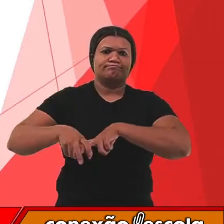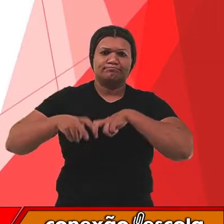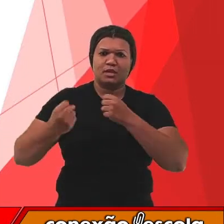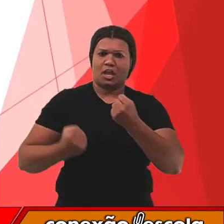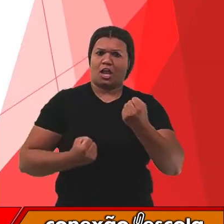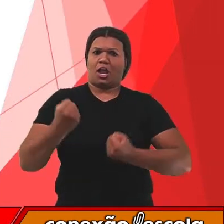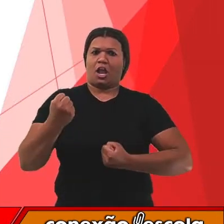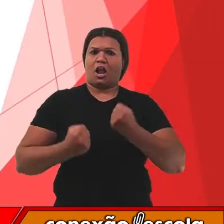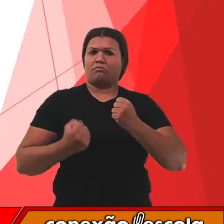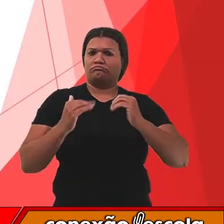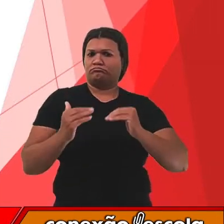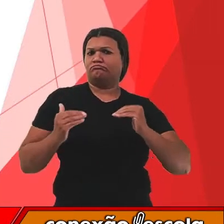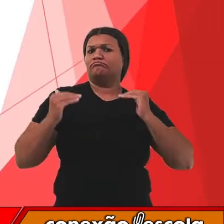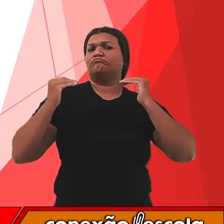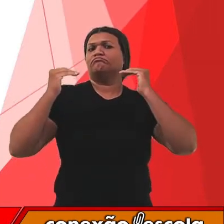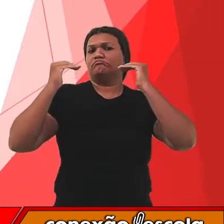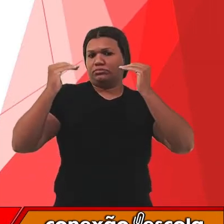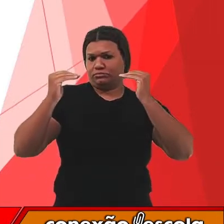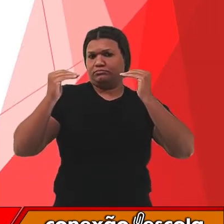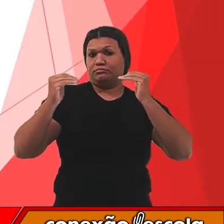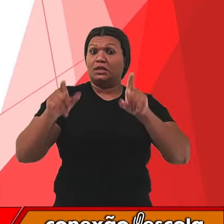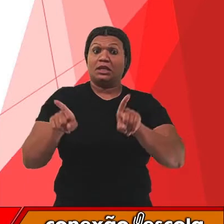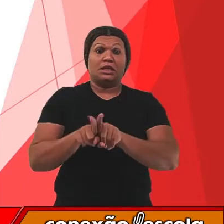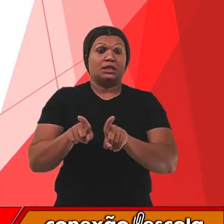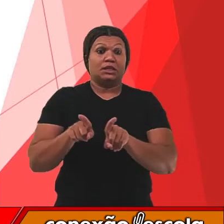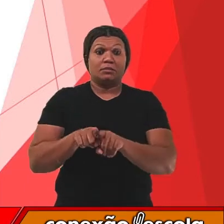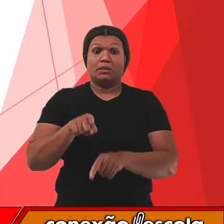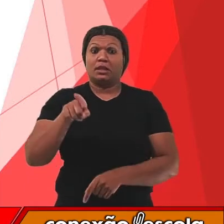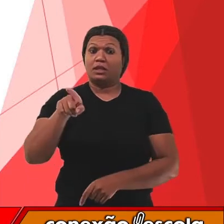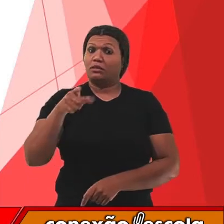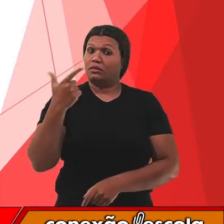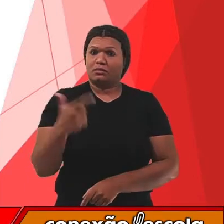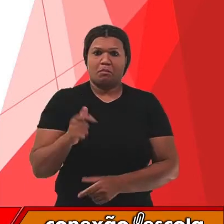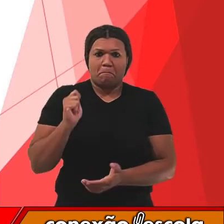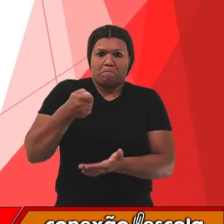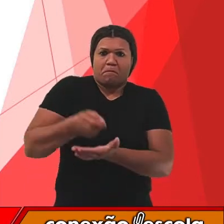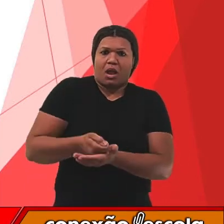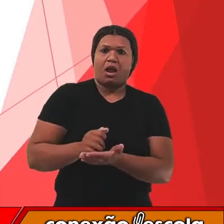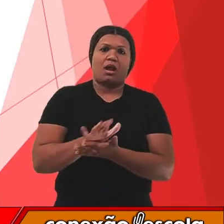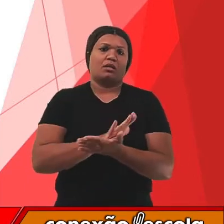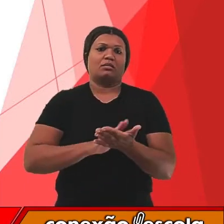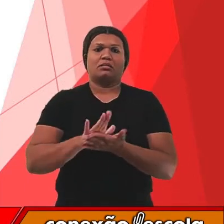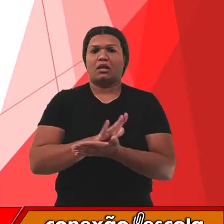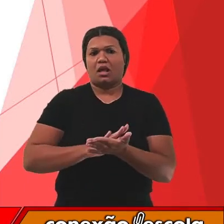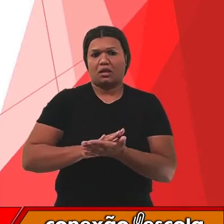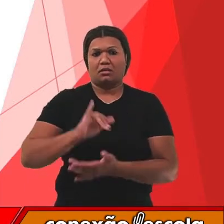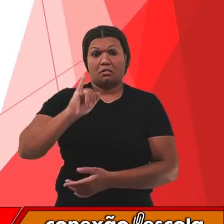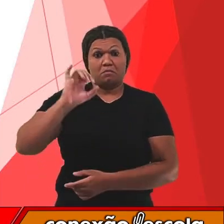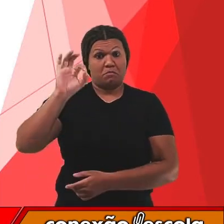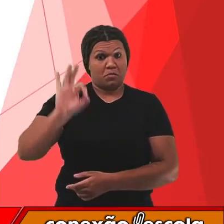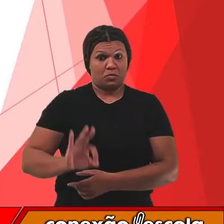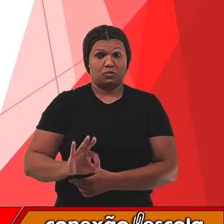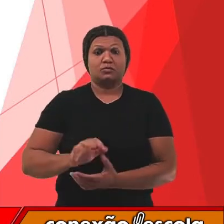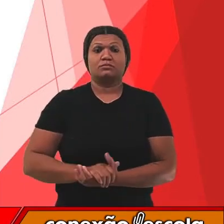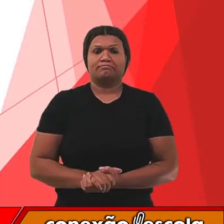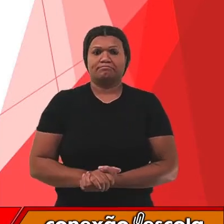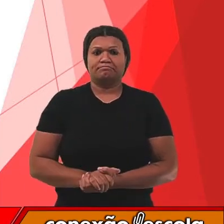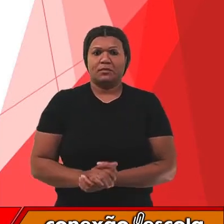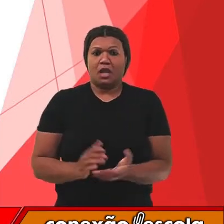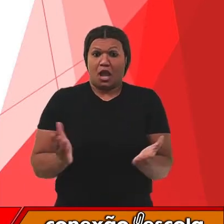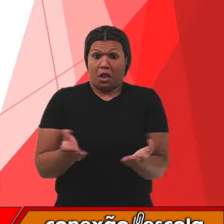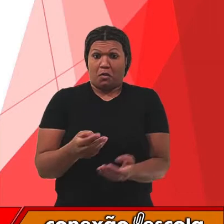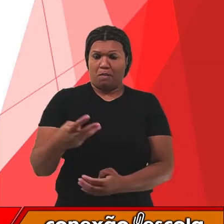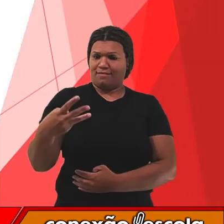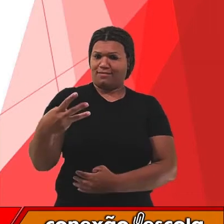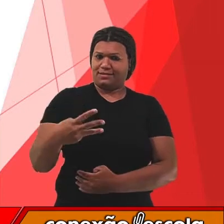prestígio, privilégio e também possuíam isenção fiscal. Já o terceiro estado,